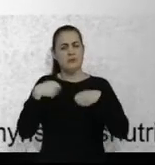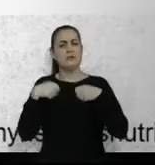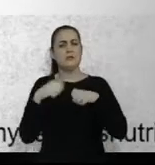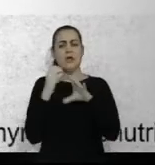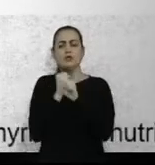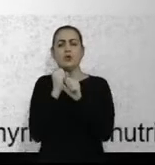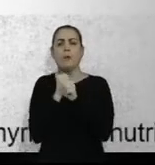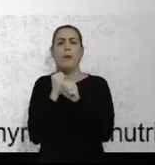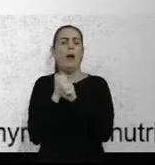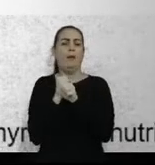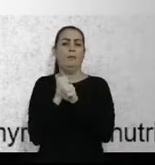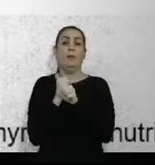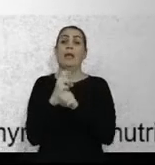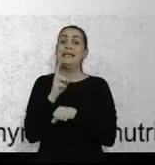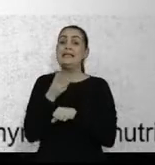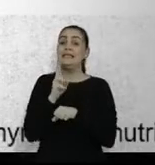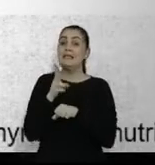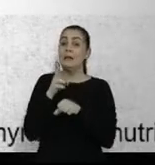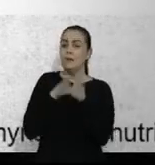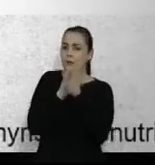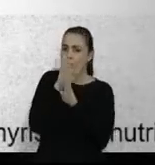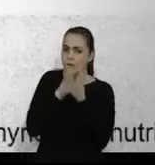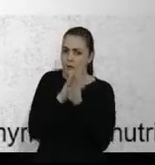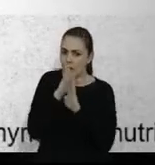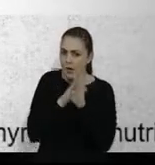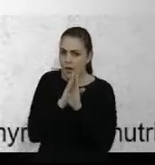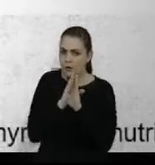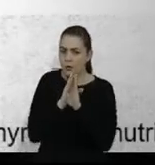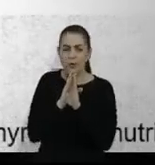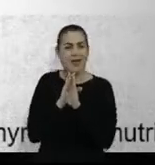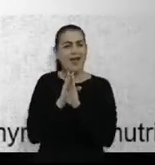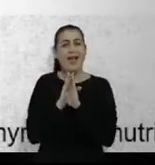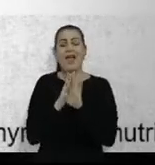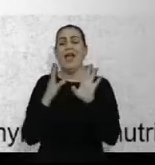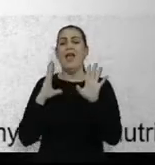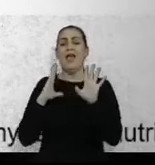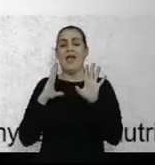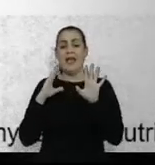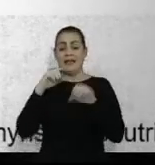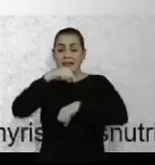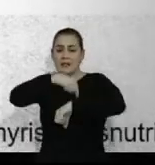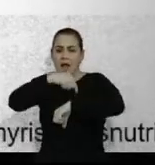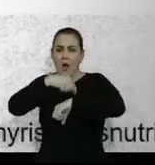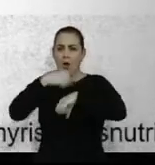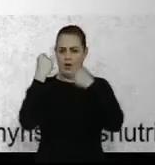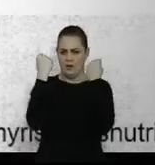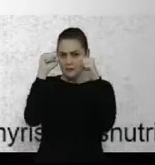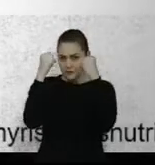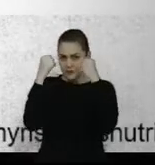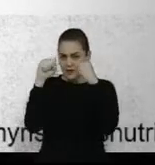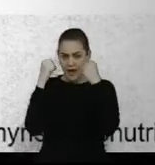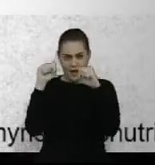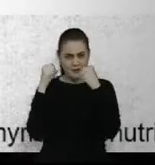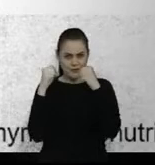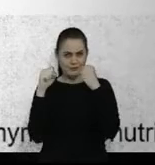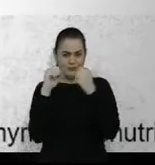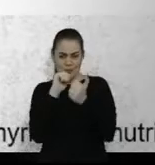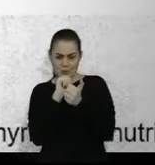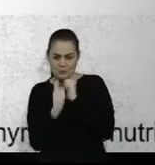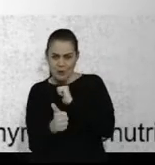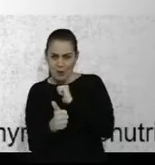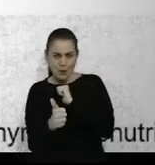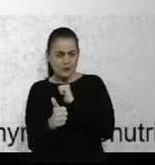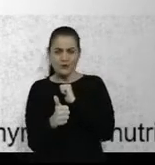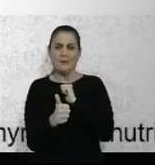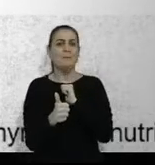durante o exercício. Durante o exercício, você está repondo o que você perde. Então, é importante que tenha essa quantidade ao longo do dia e o que tomar no exercício vai